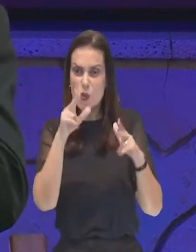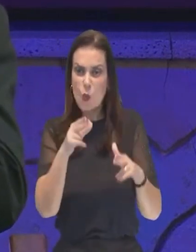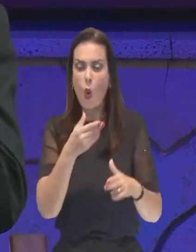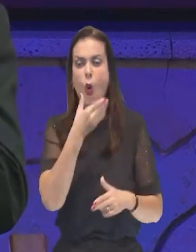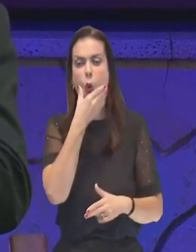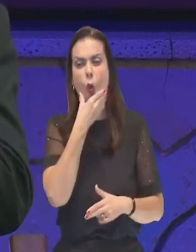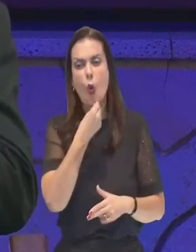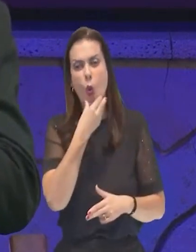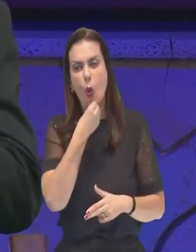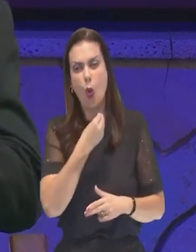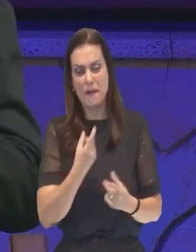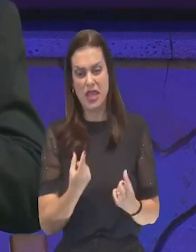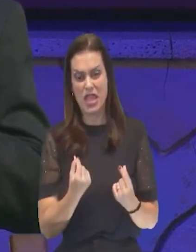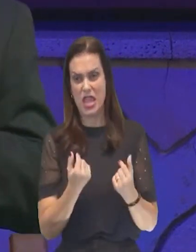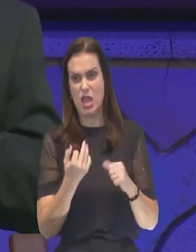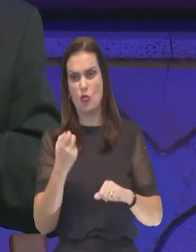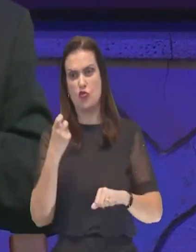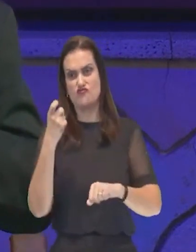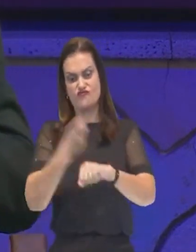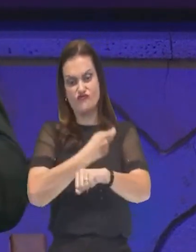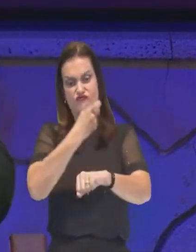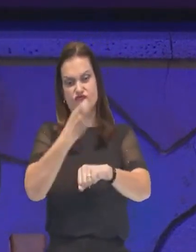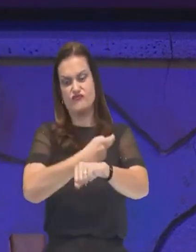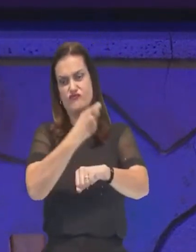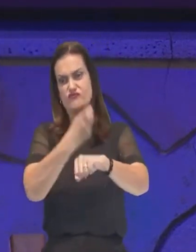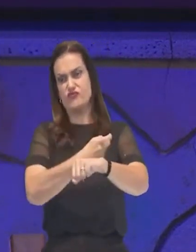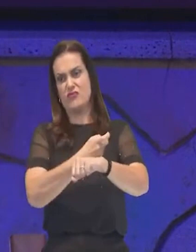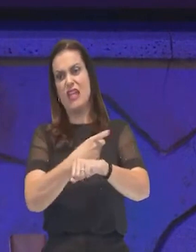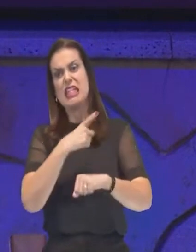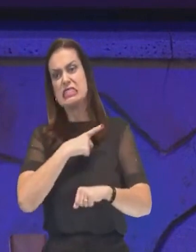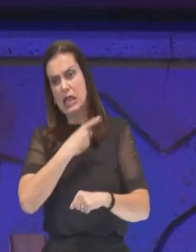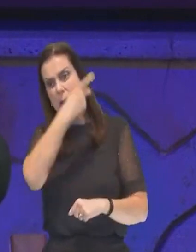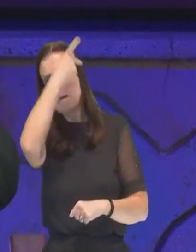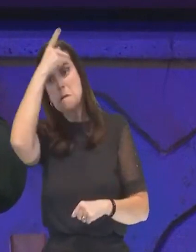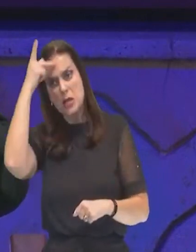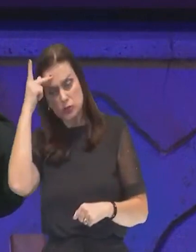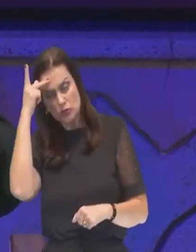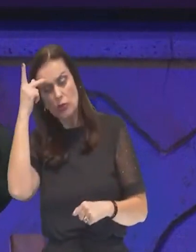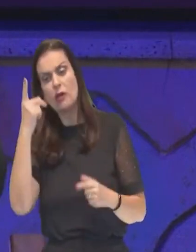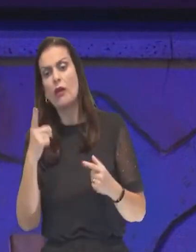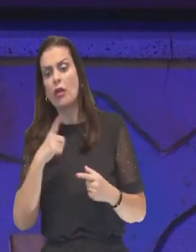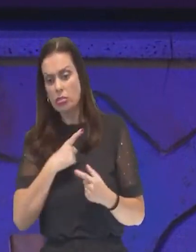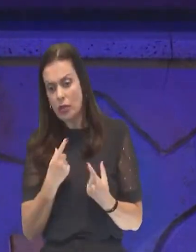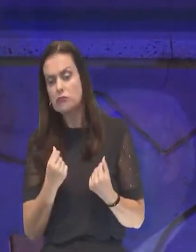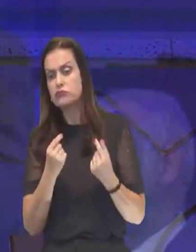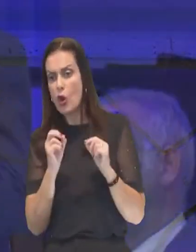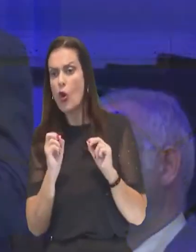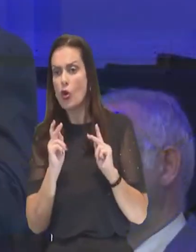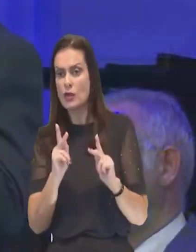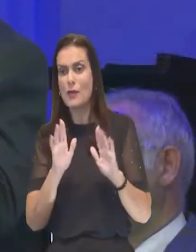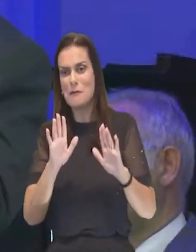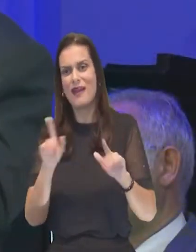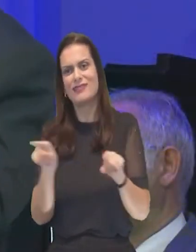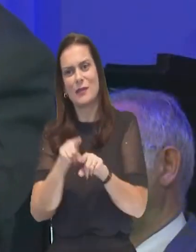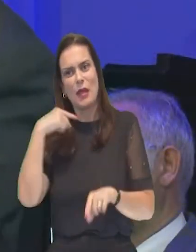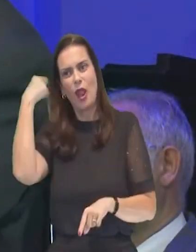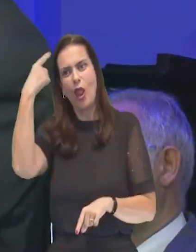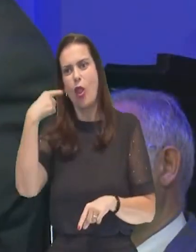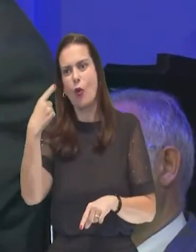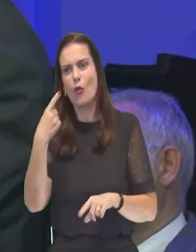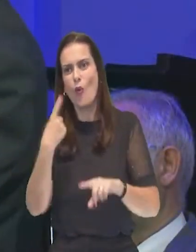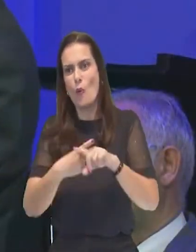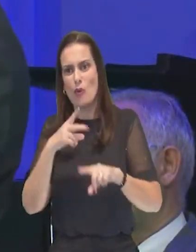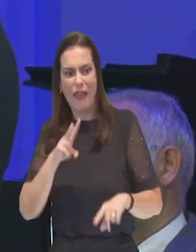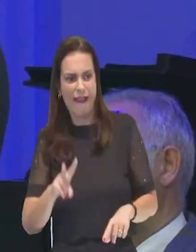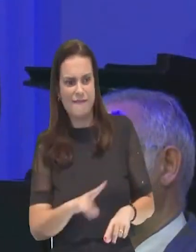rico insensato, porque há pessoas que nem têm tanto, têm o suficiente, mas também são insensatos, quando vivem